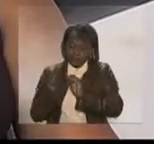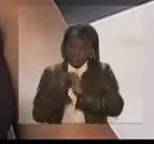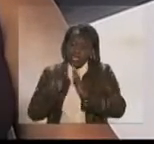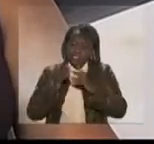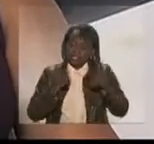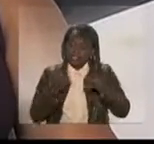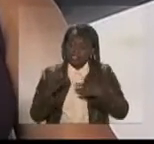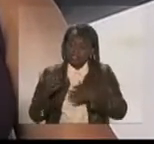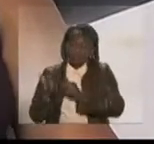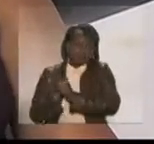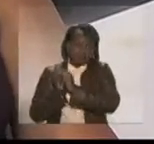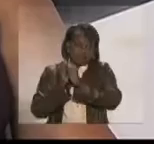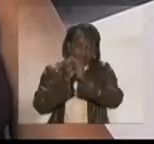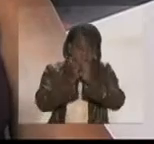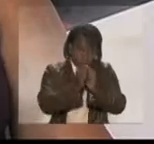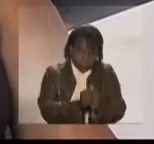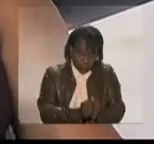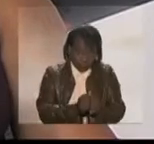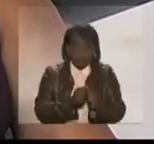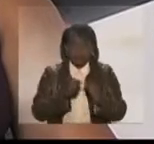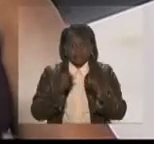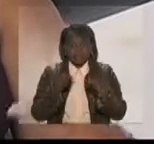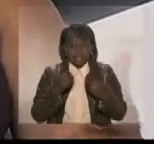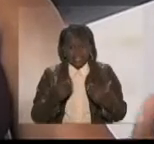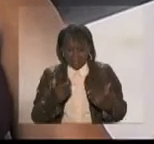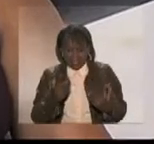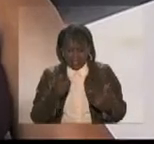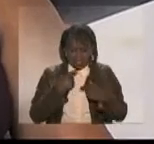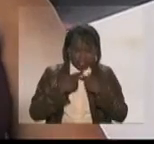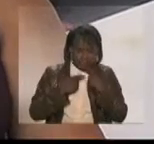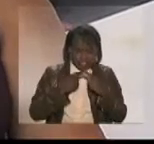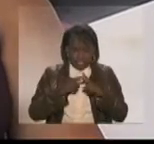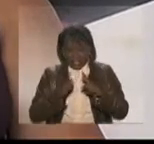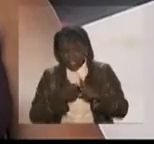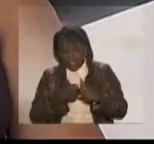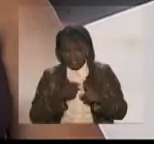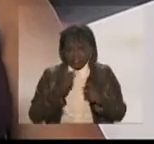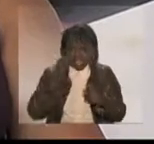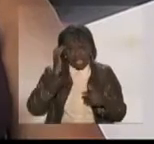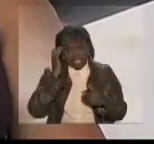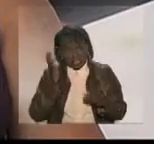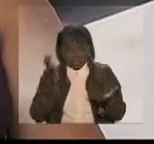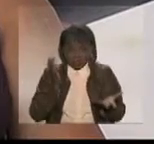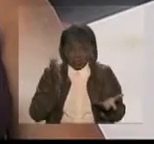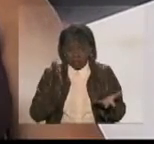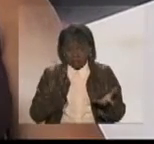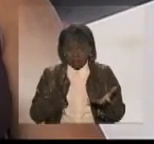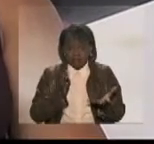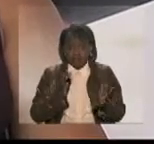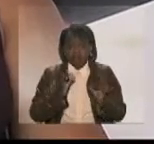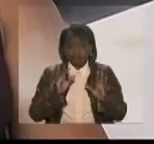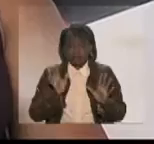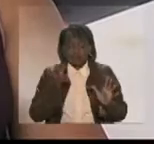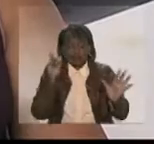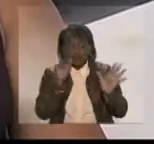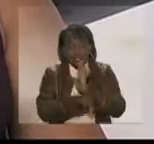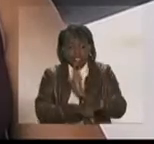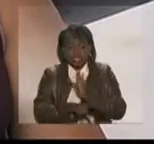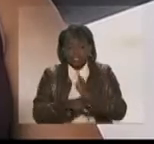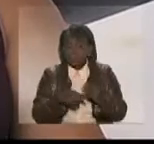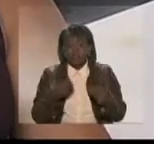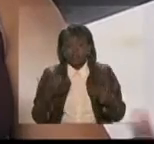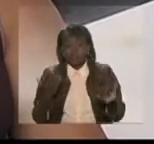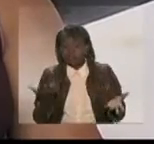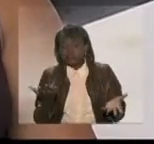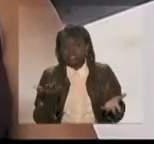fomos juntas à casa da outra adolescente que também desconfiava de que estivesse grávida. E eu